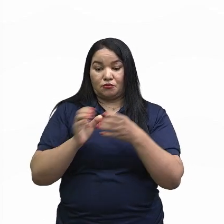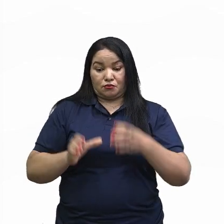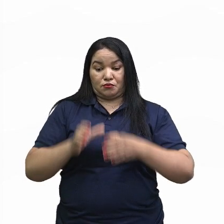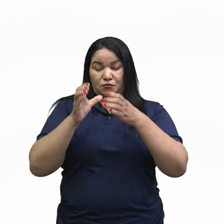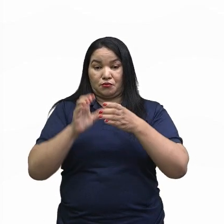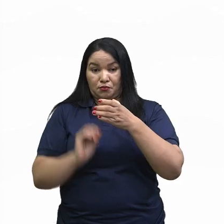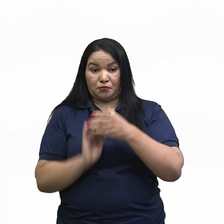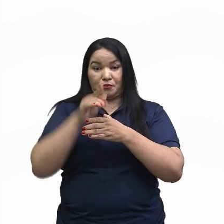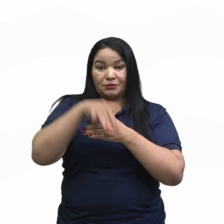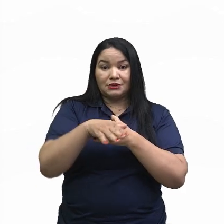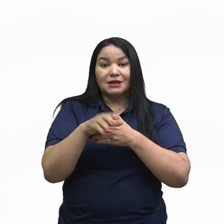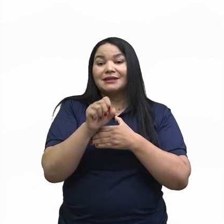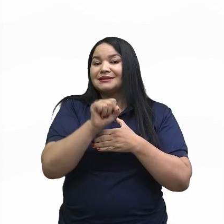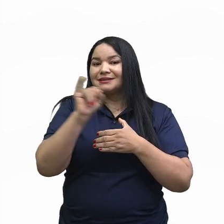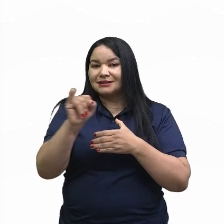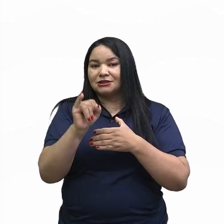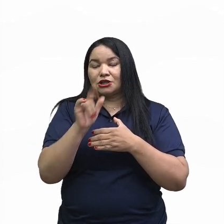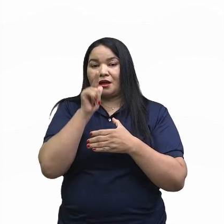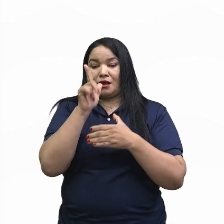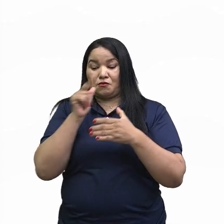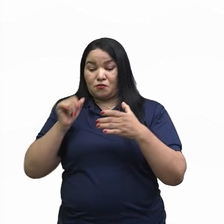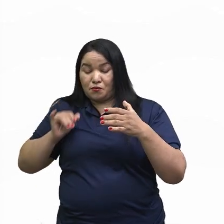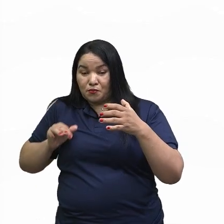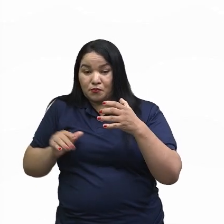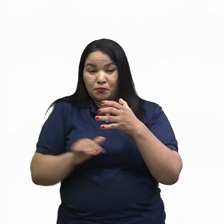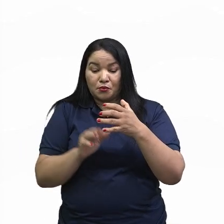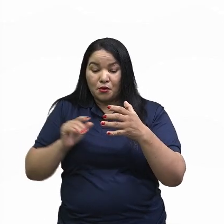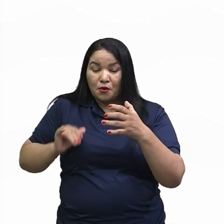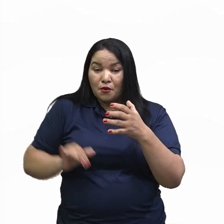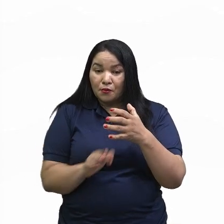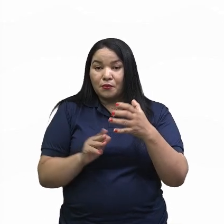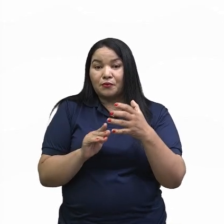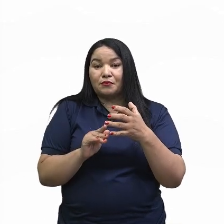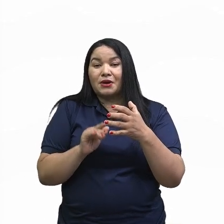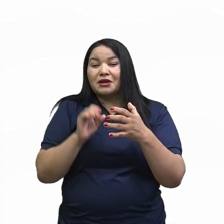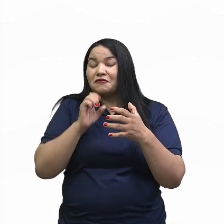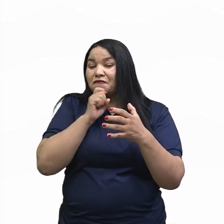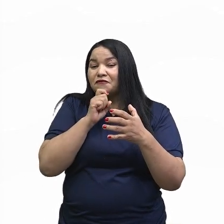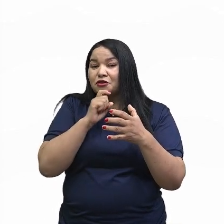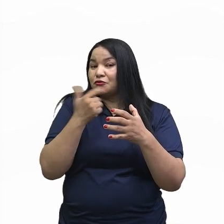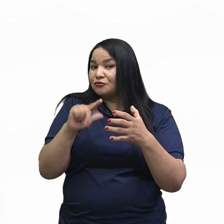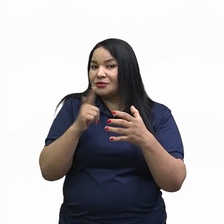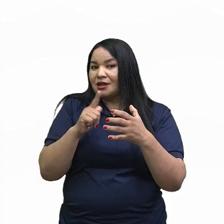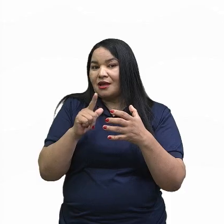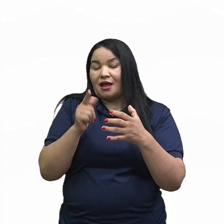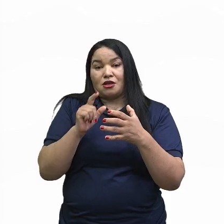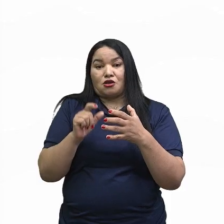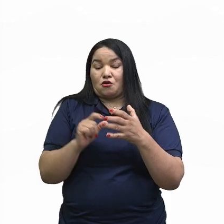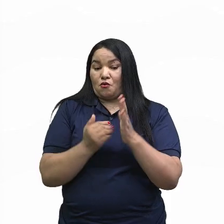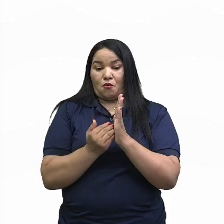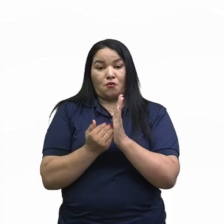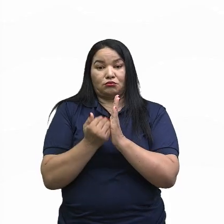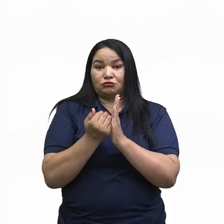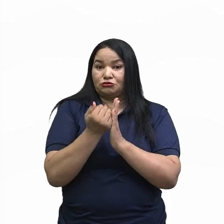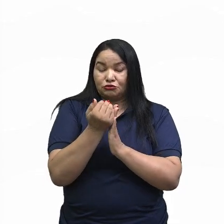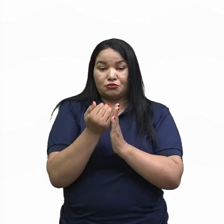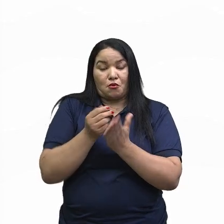tem esse resfriamento, ele não vai parar de aquecer. Tá? E aí ele